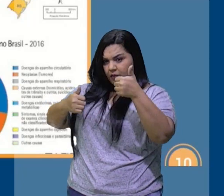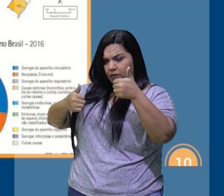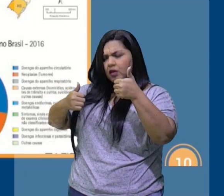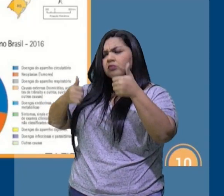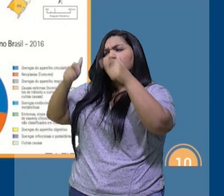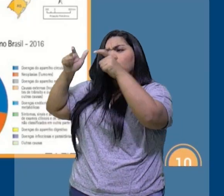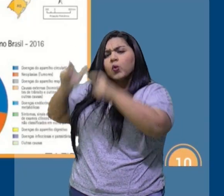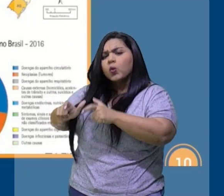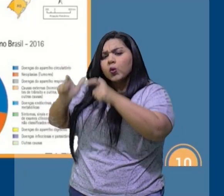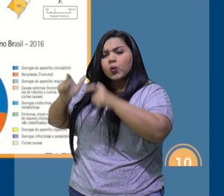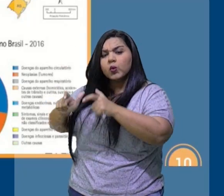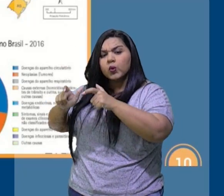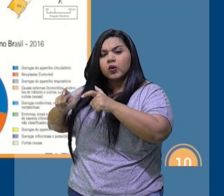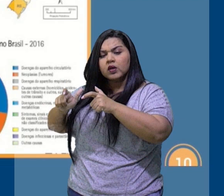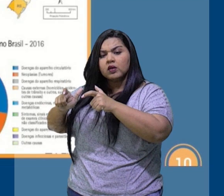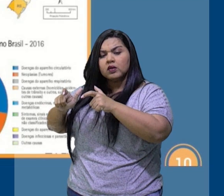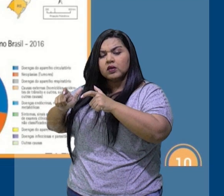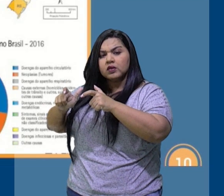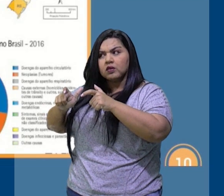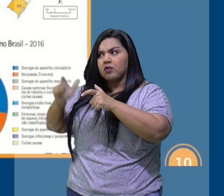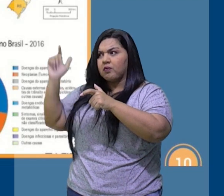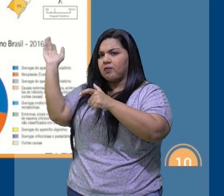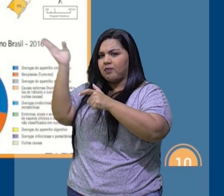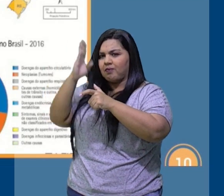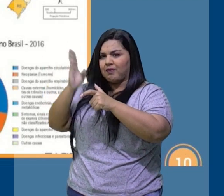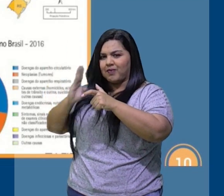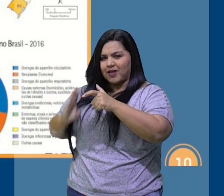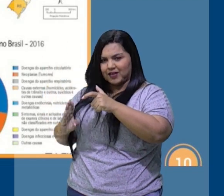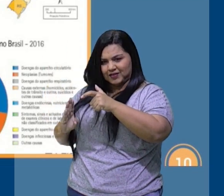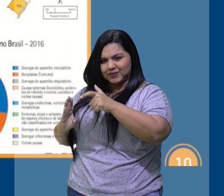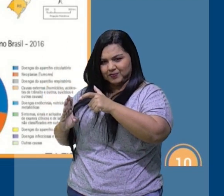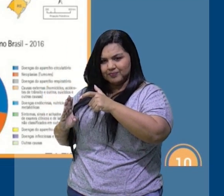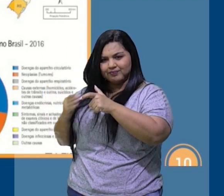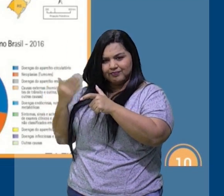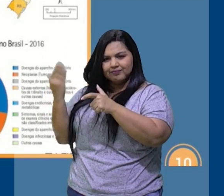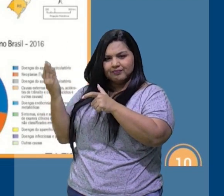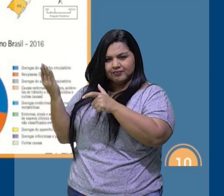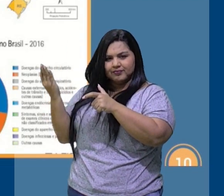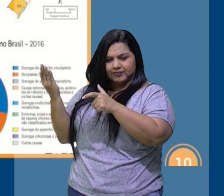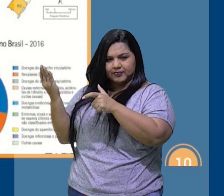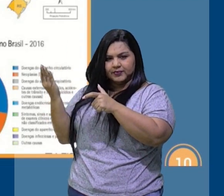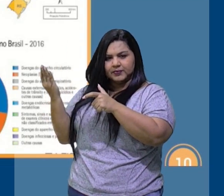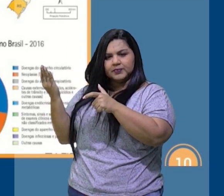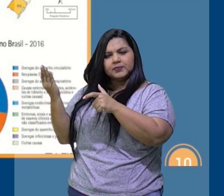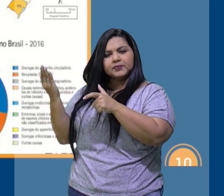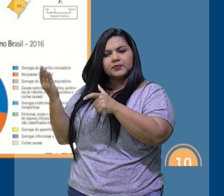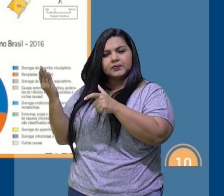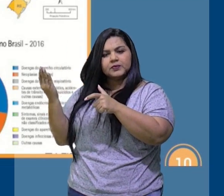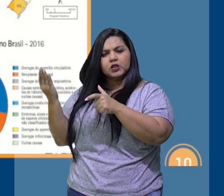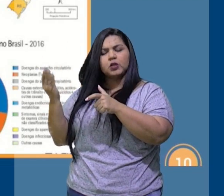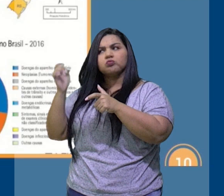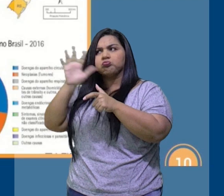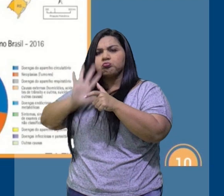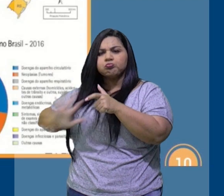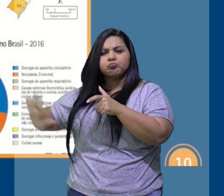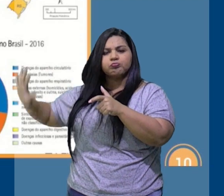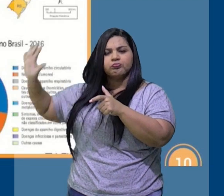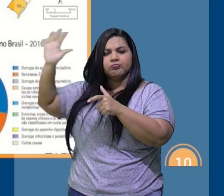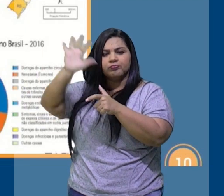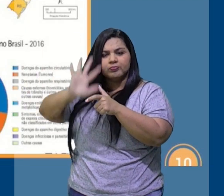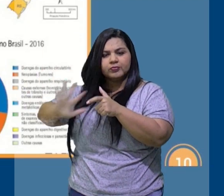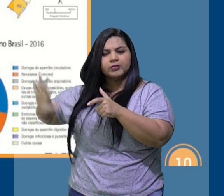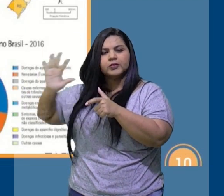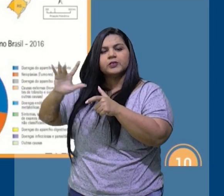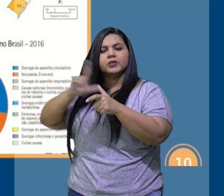Então, o local aí eu já sei que é o Brasil, né? Então, a gente tem aí a divisão de todo o território, né? Temos